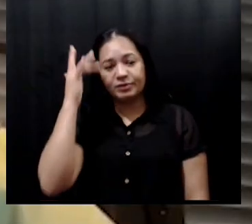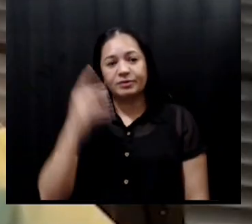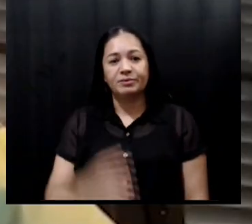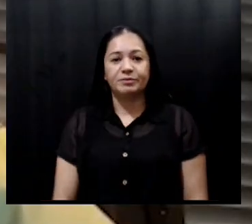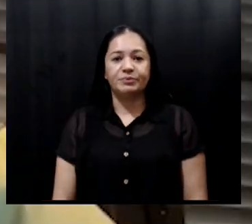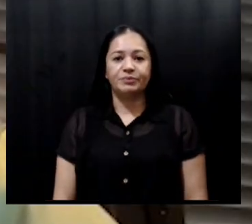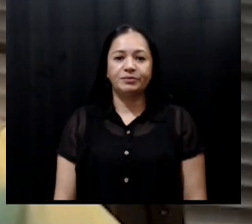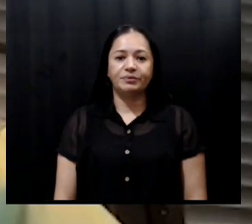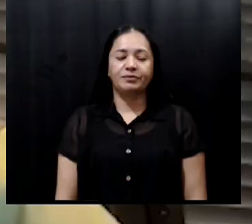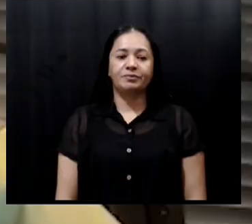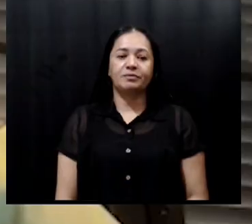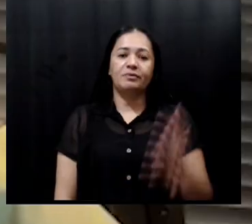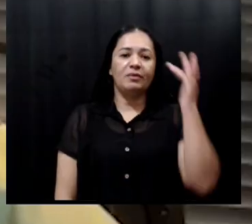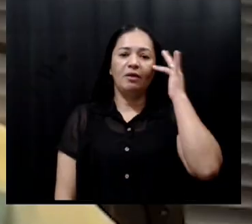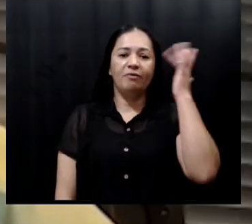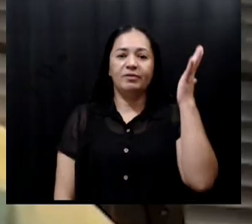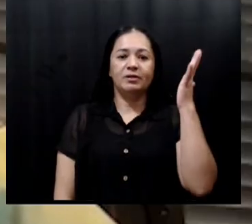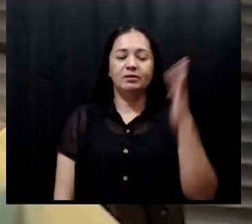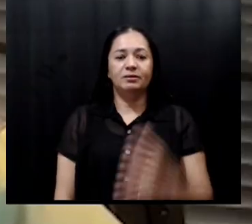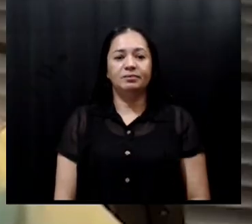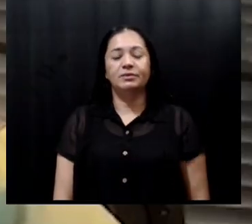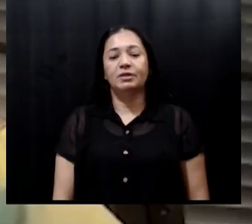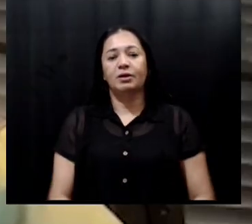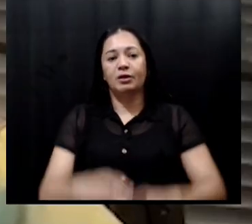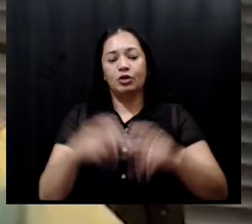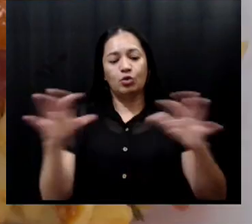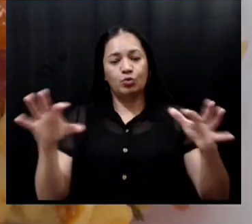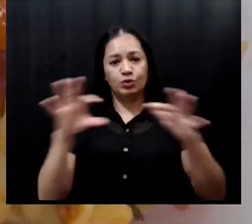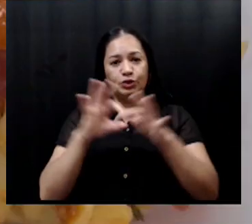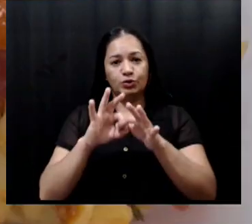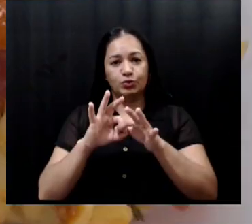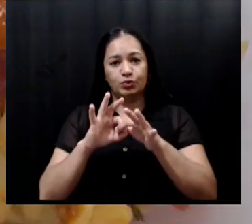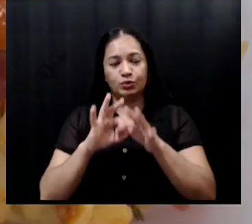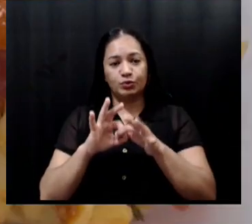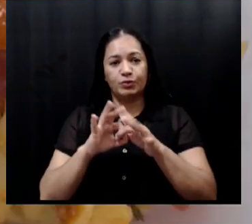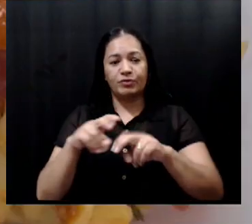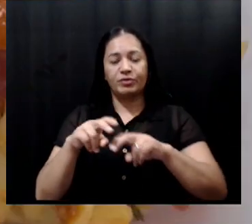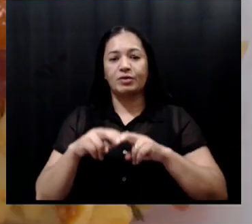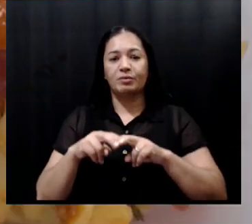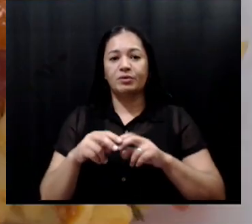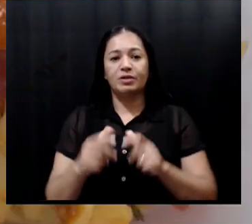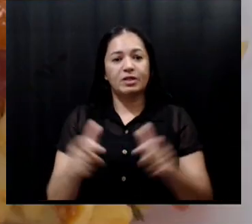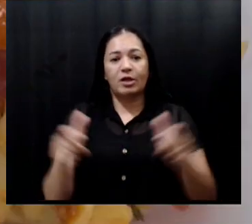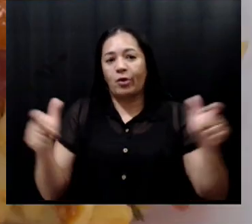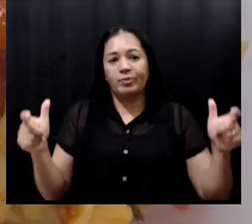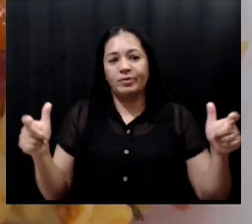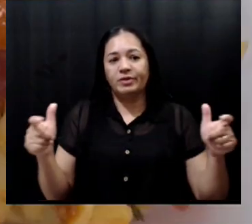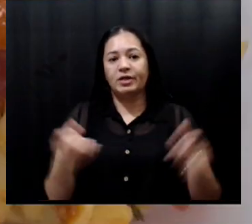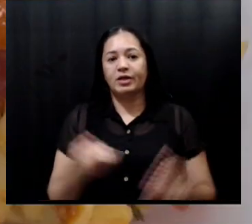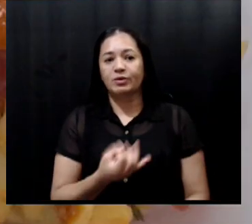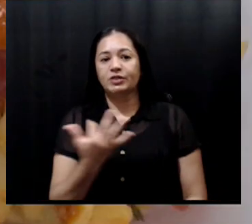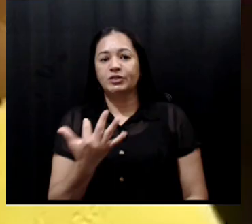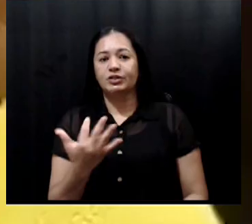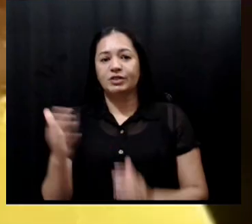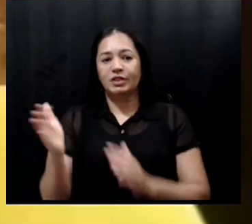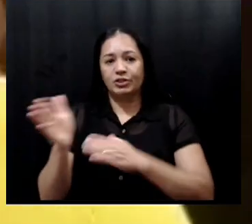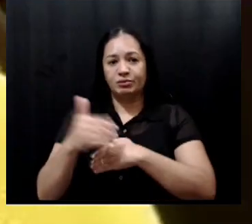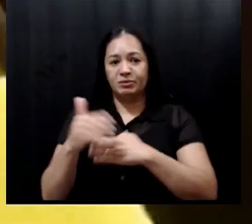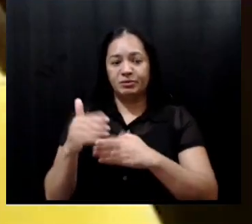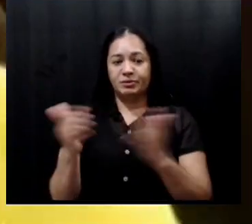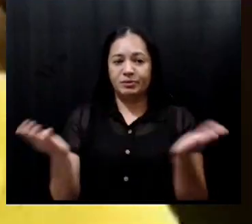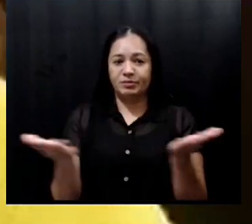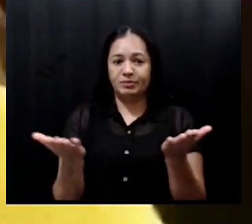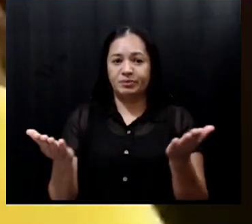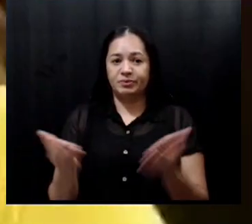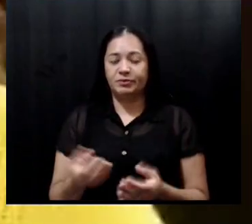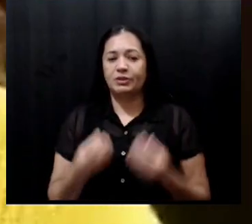facilidade. Então, unindo essas duas coisas, por isso que tem essa explosão aí do número de marmitarias ainda hoje. E como que a